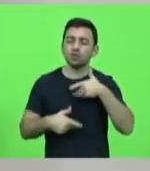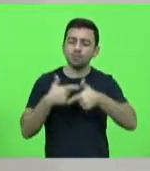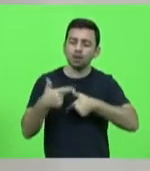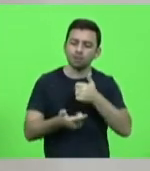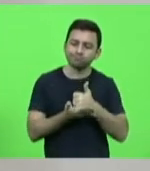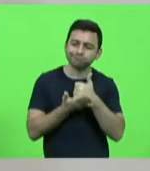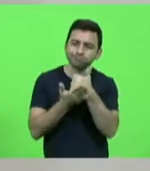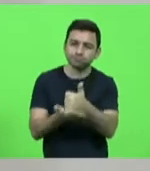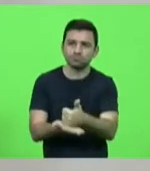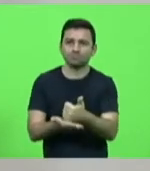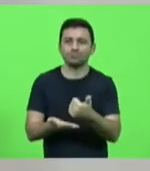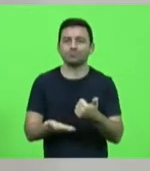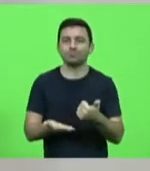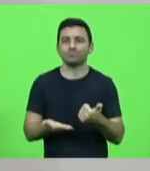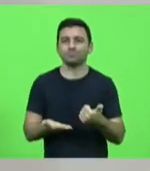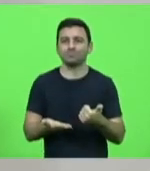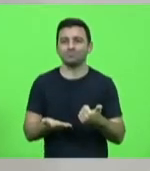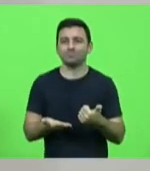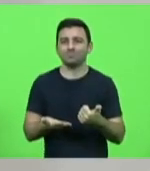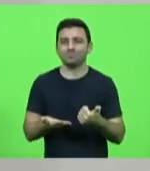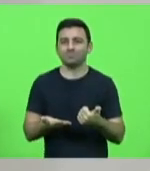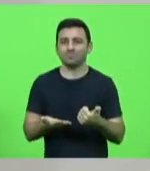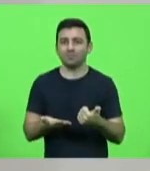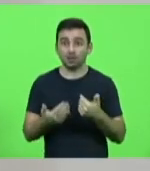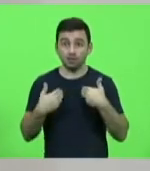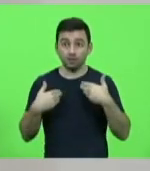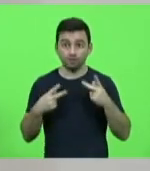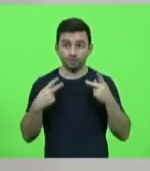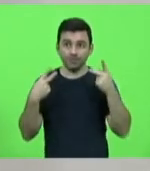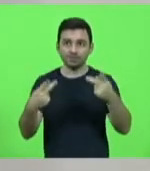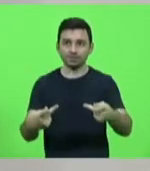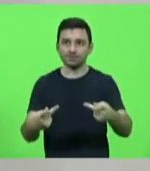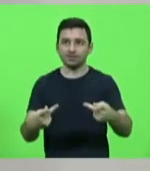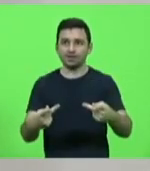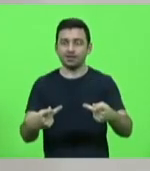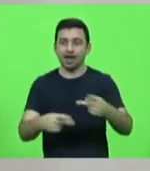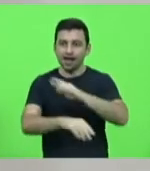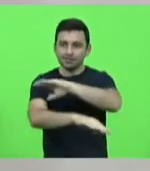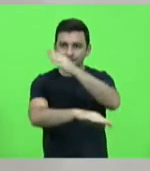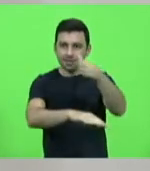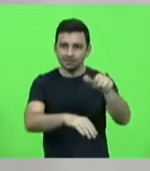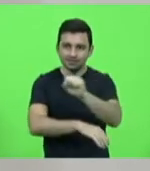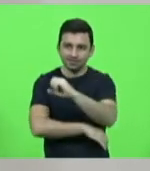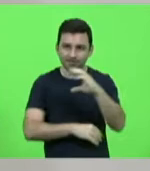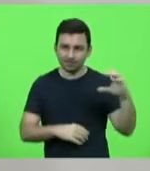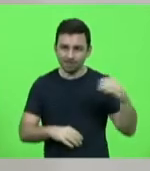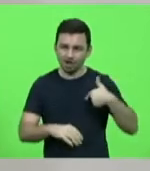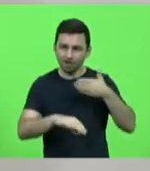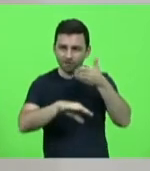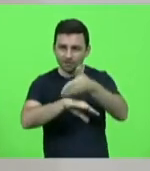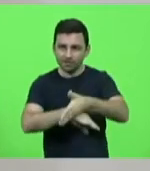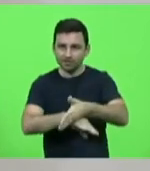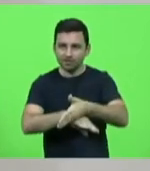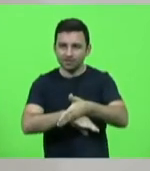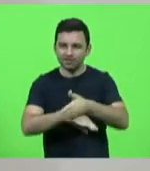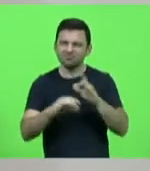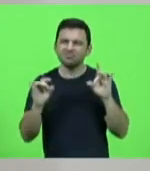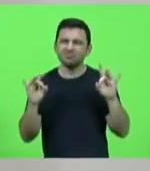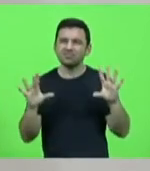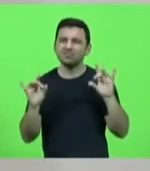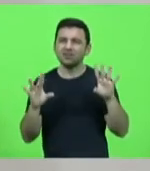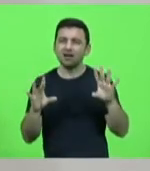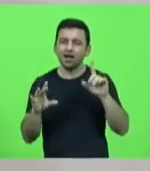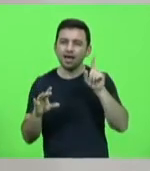essência. E numa visita no roteiro que eu fiz pela Serra Catarinense, em especial visitando